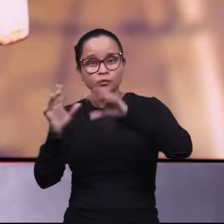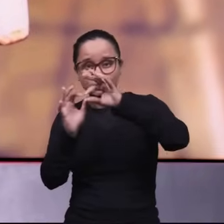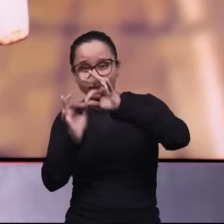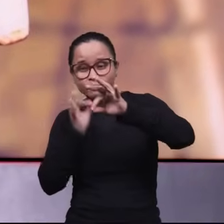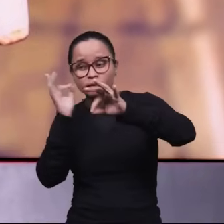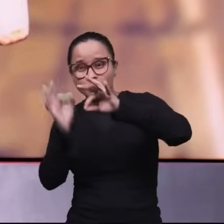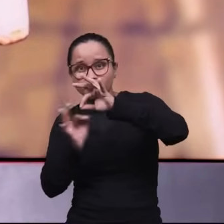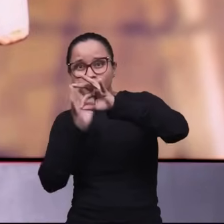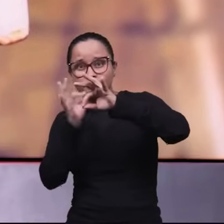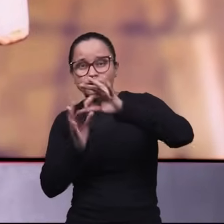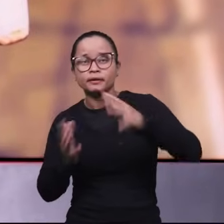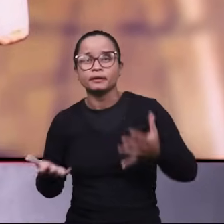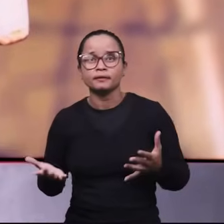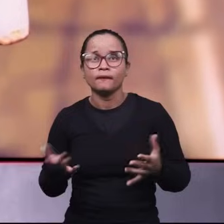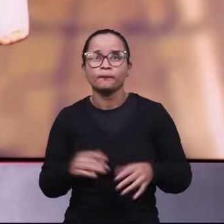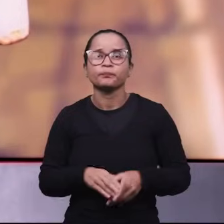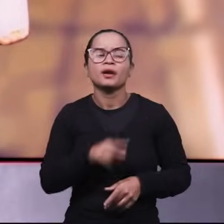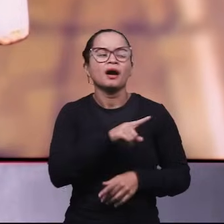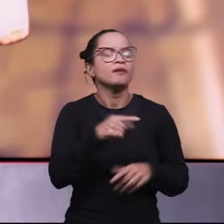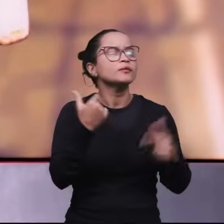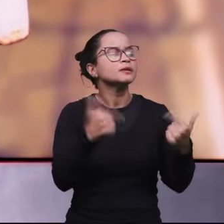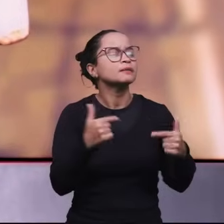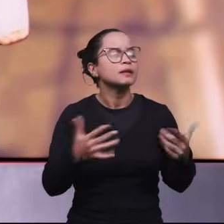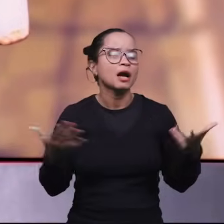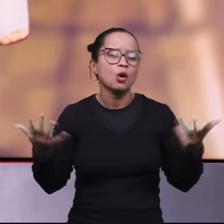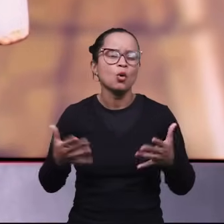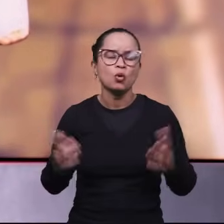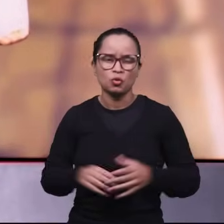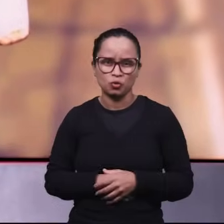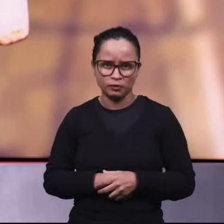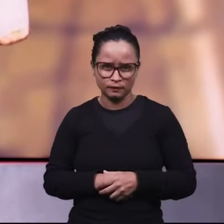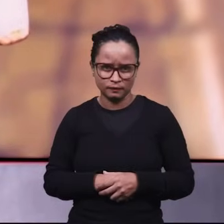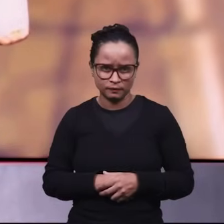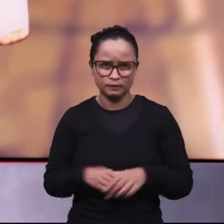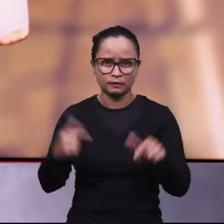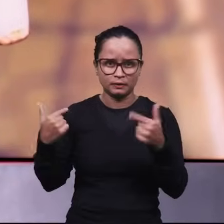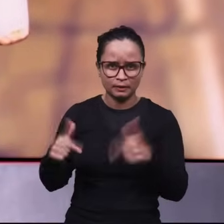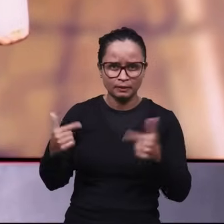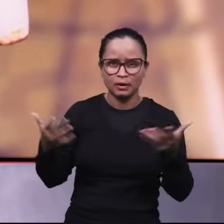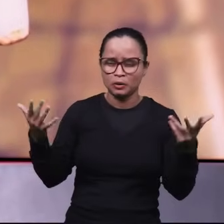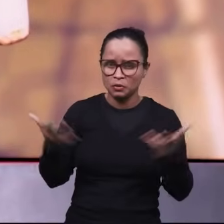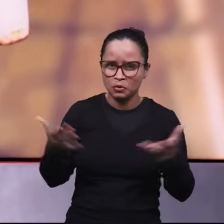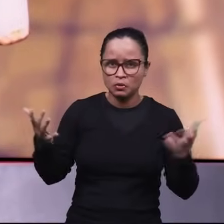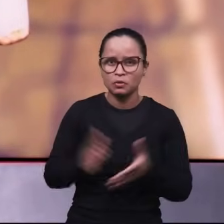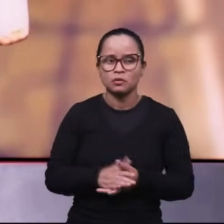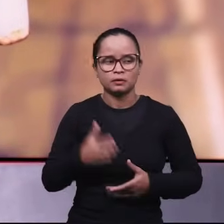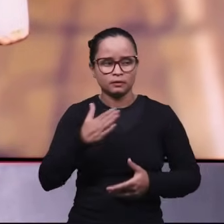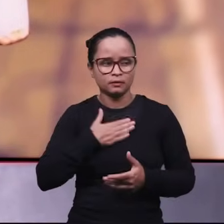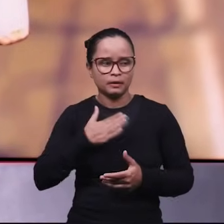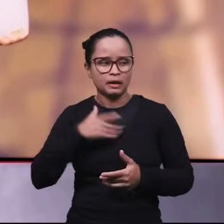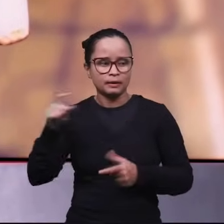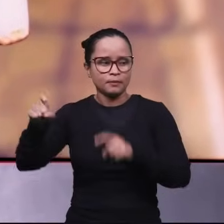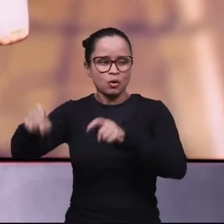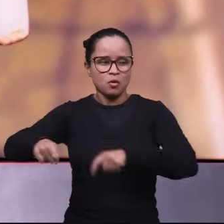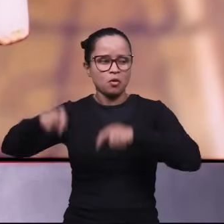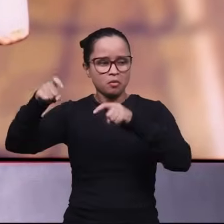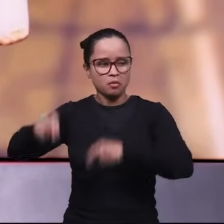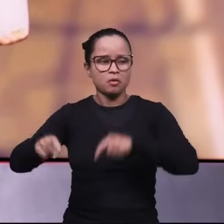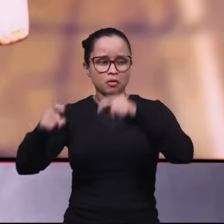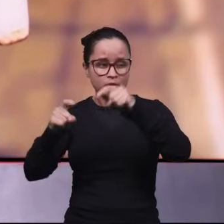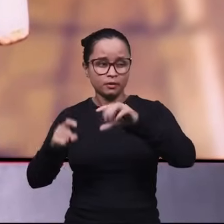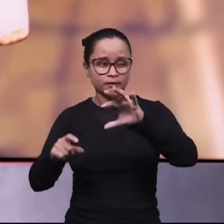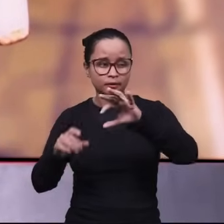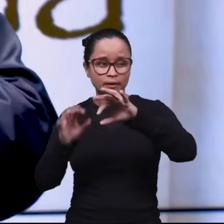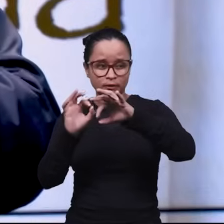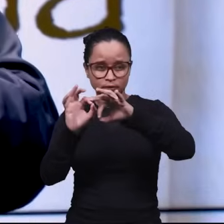Olha, vamos lá trabalhar no dia de hoje, na jornada de hoje, na minha vinha, eu te darei um